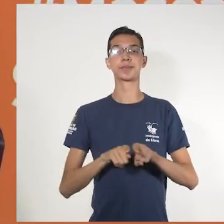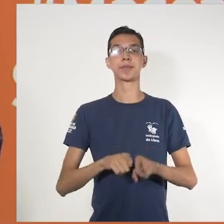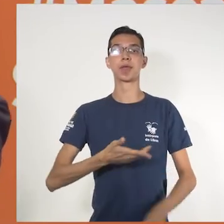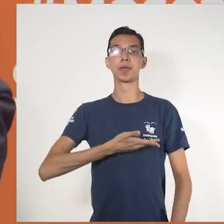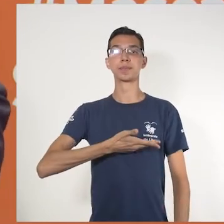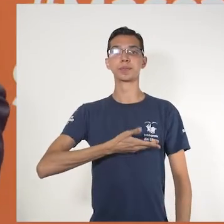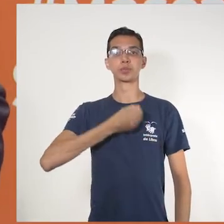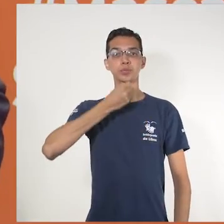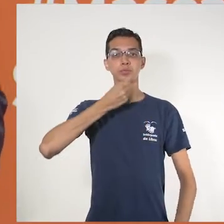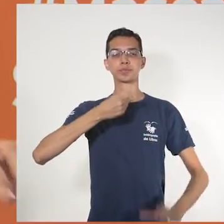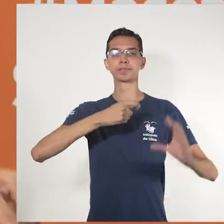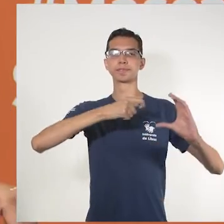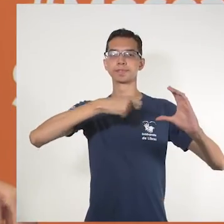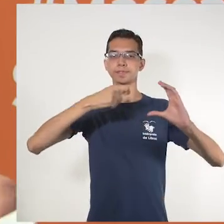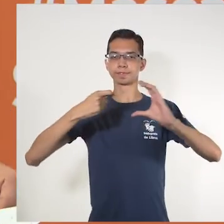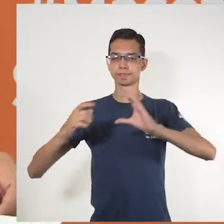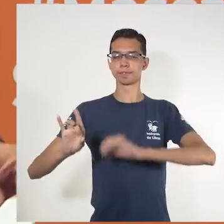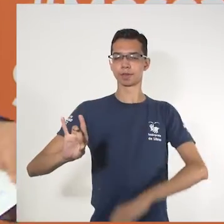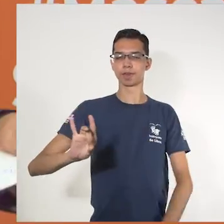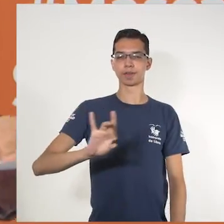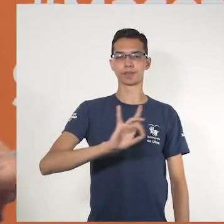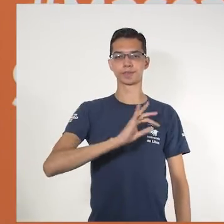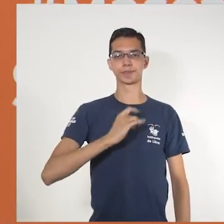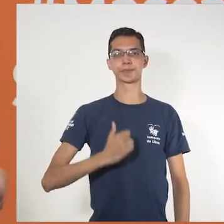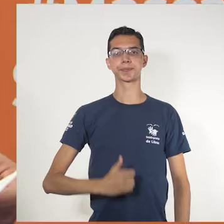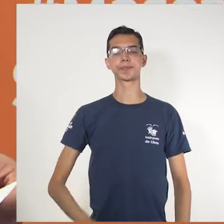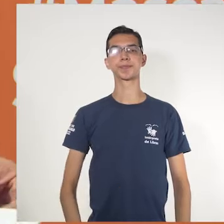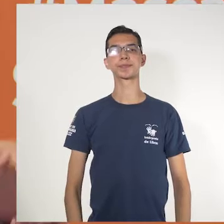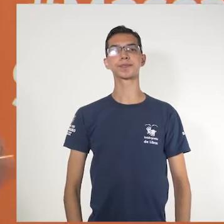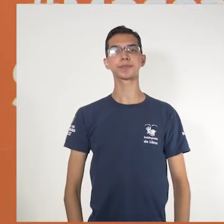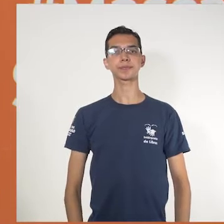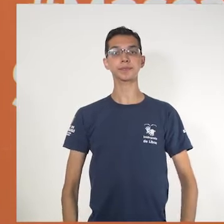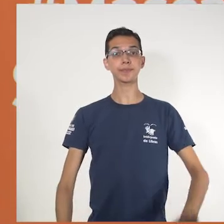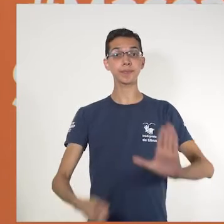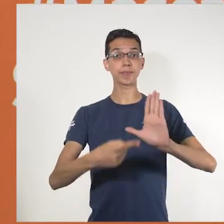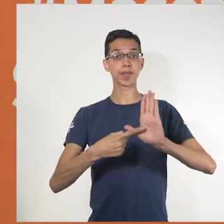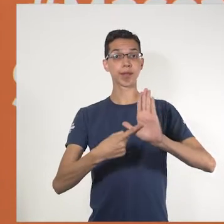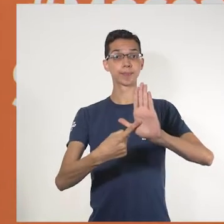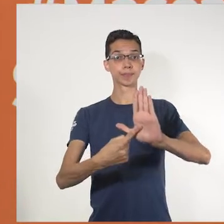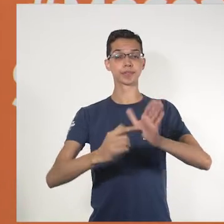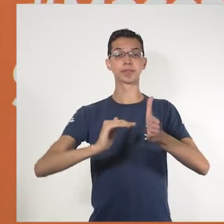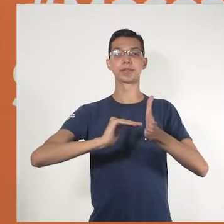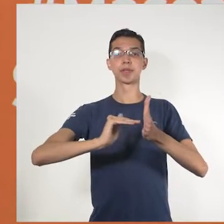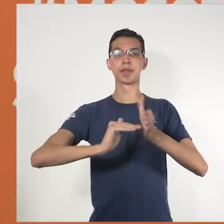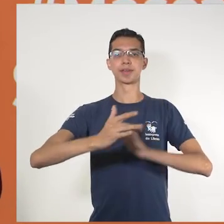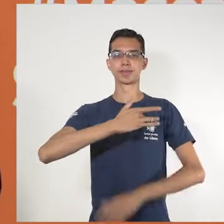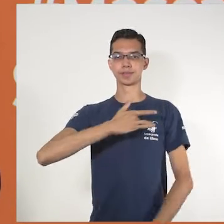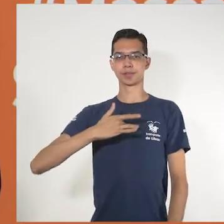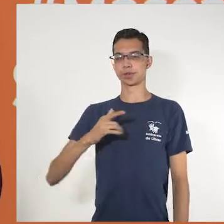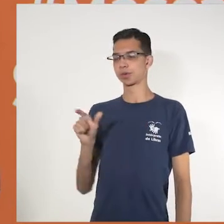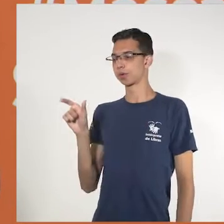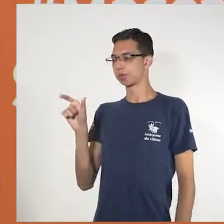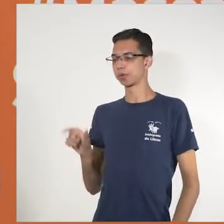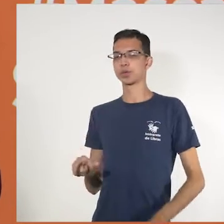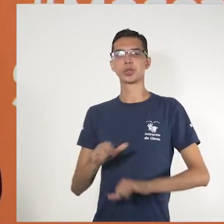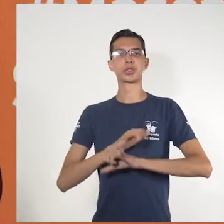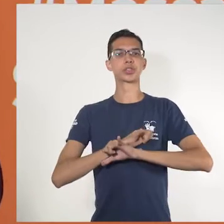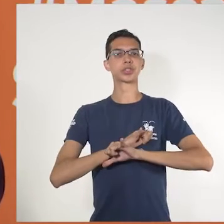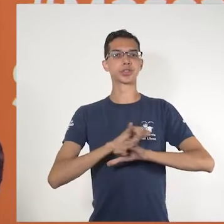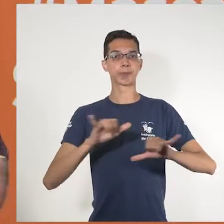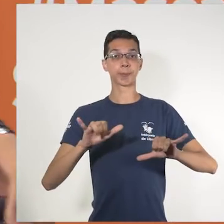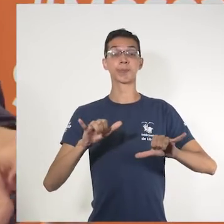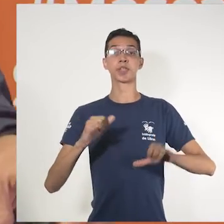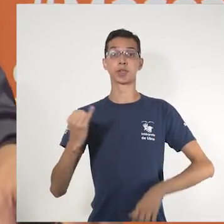senhores. Na apresentação, o secretário de Saúde apresentará, vocês verão que são dados muito importantes